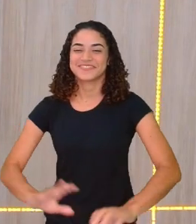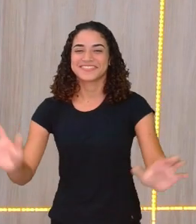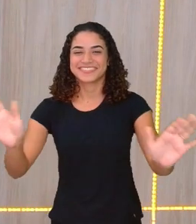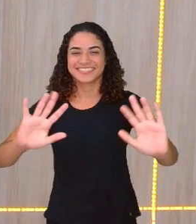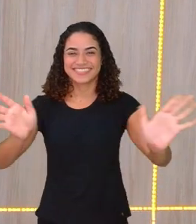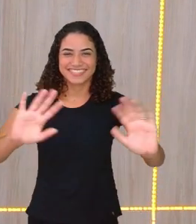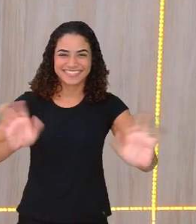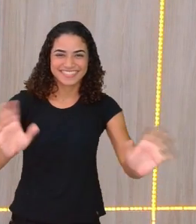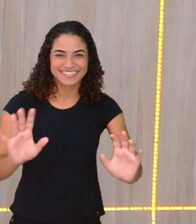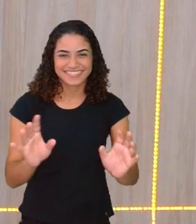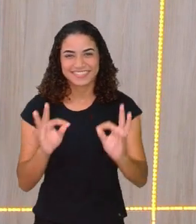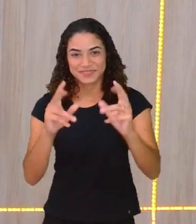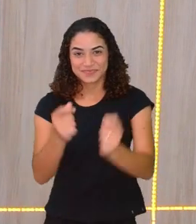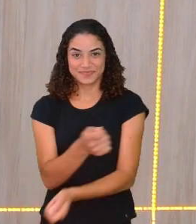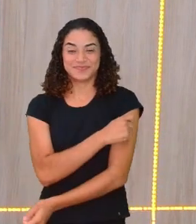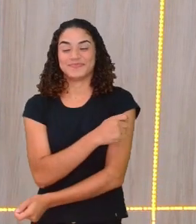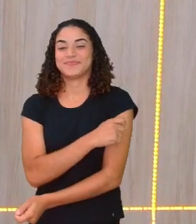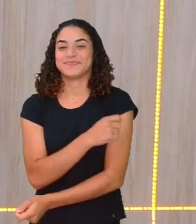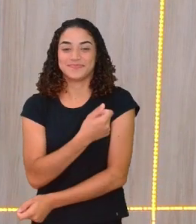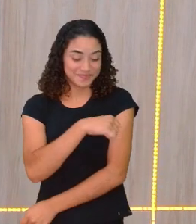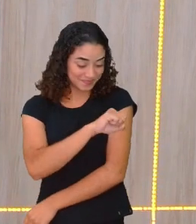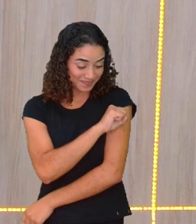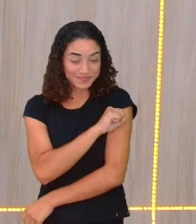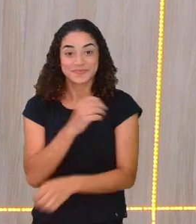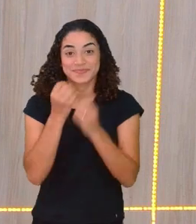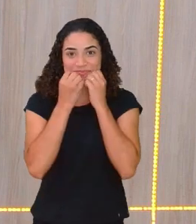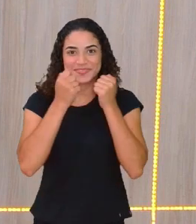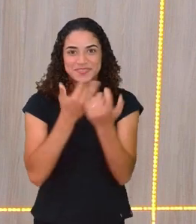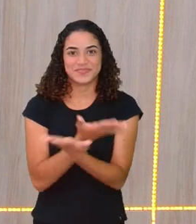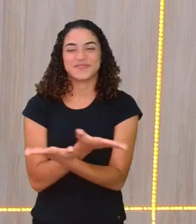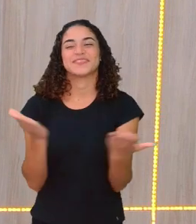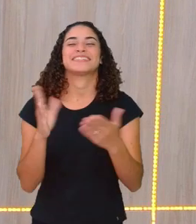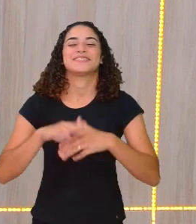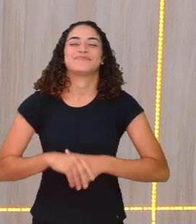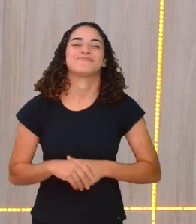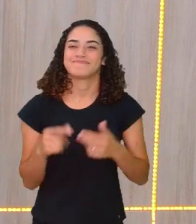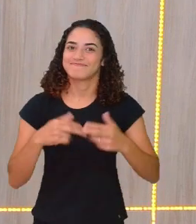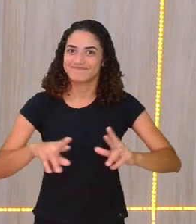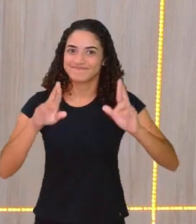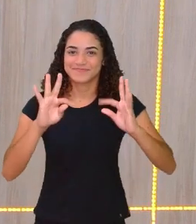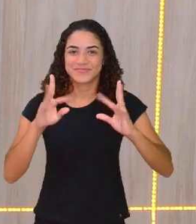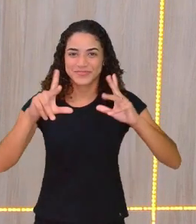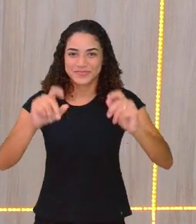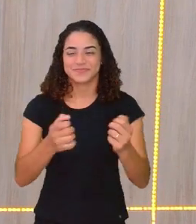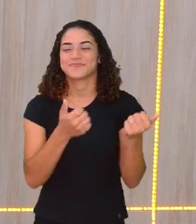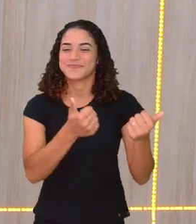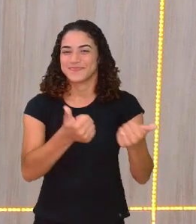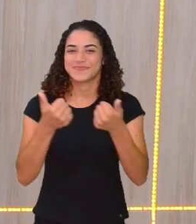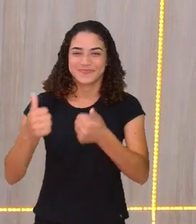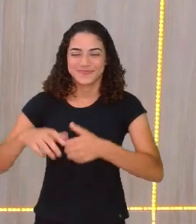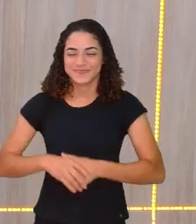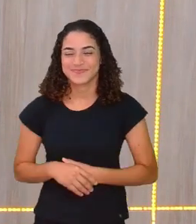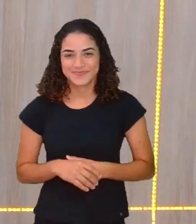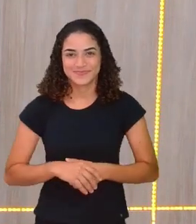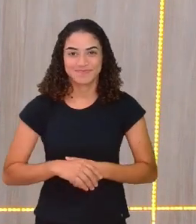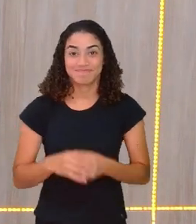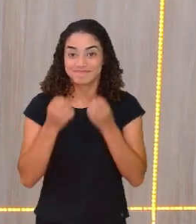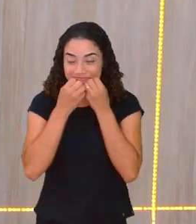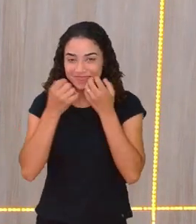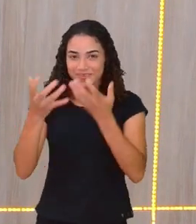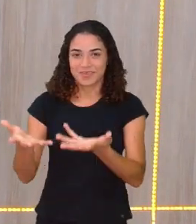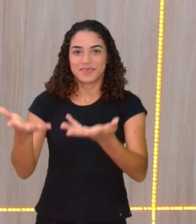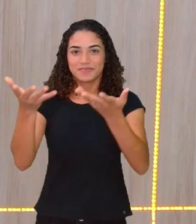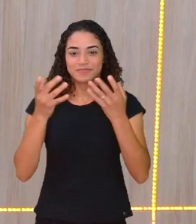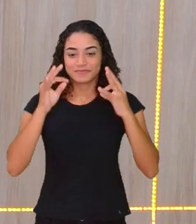Olá, queridos estudantes do 8º ano, tudo bem com vocês? Espero que todos e todas estejam bem. Sejam